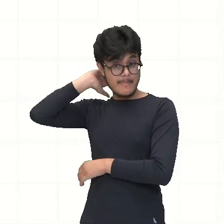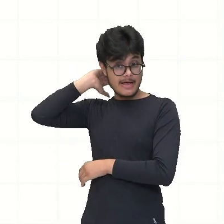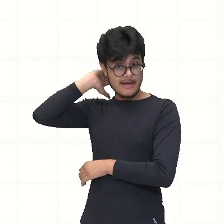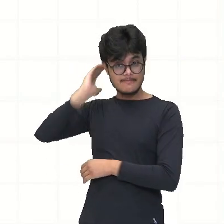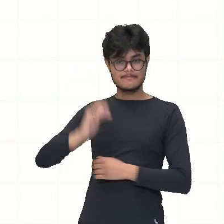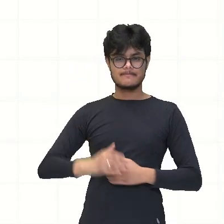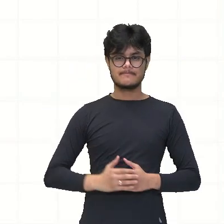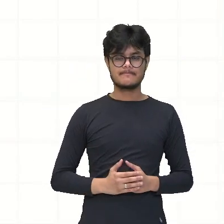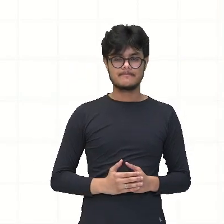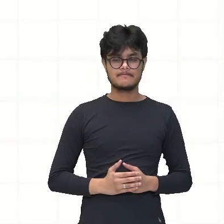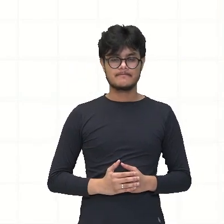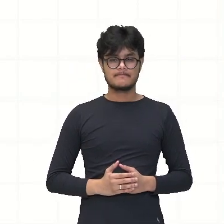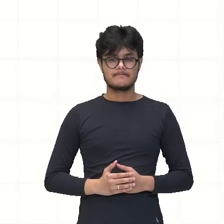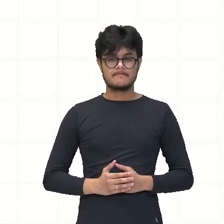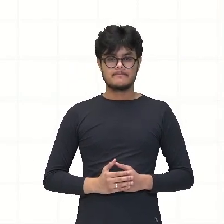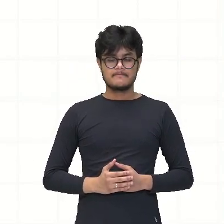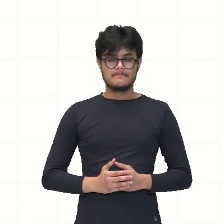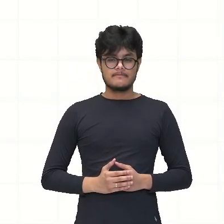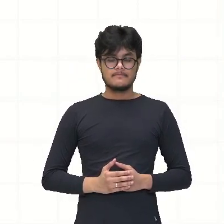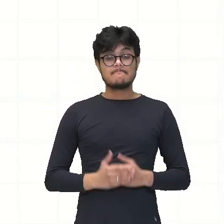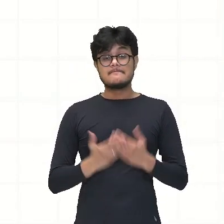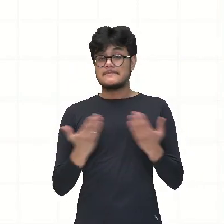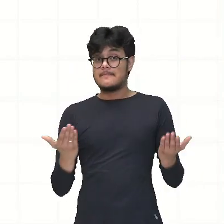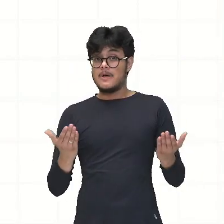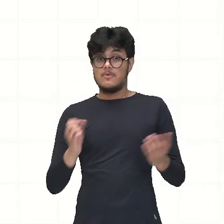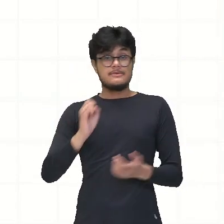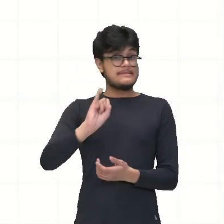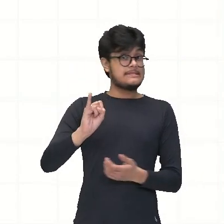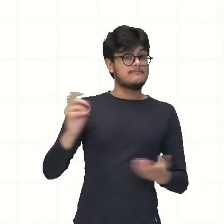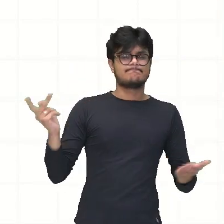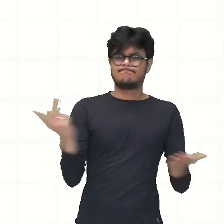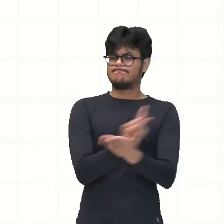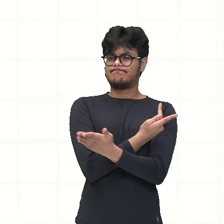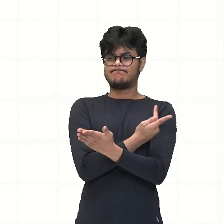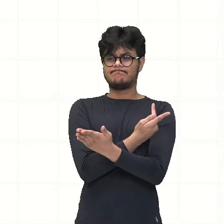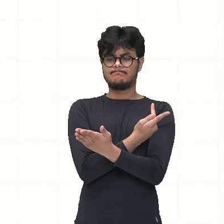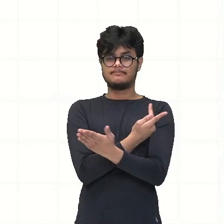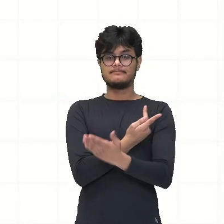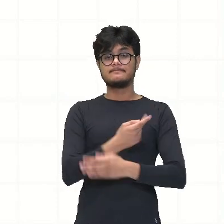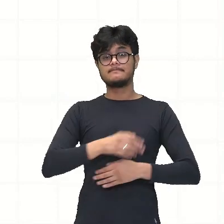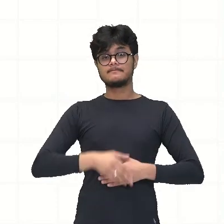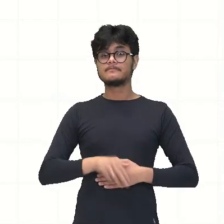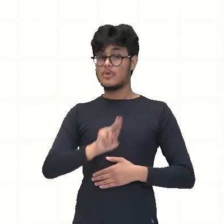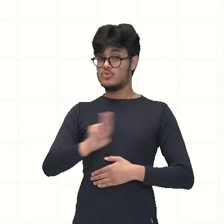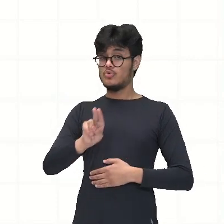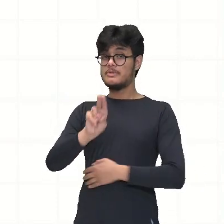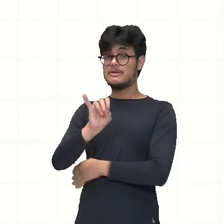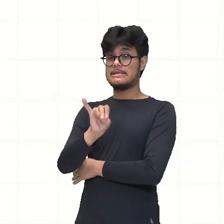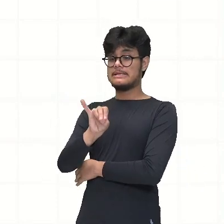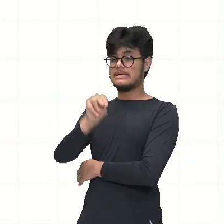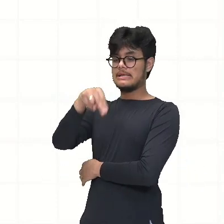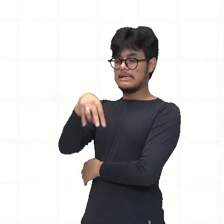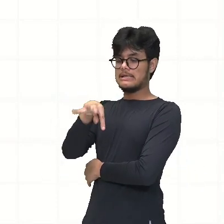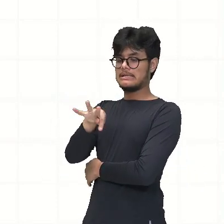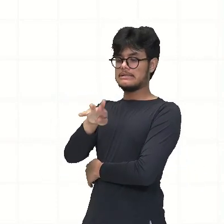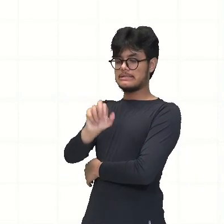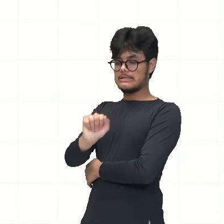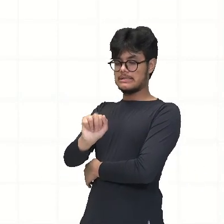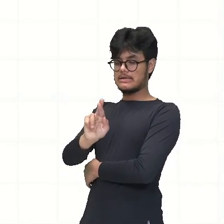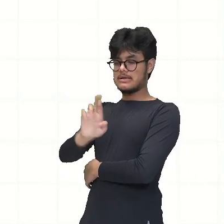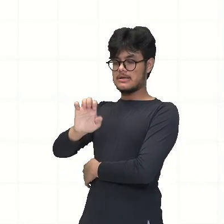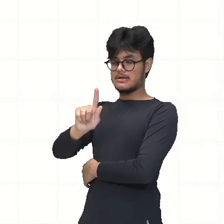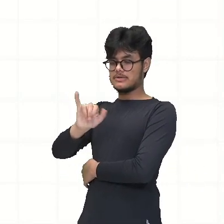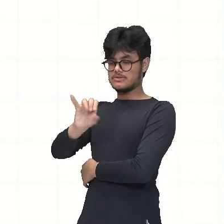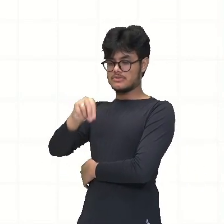em destaque. Então, quando esse fluxo ocorre, nós podemos denominar de migração intrarregional.